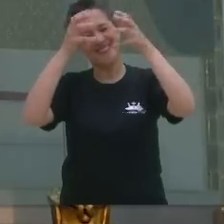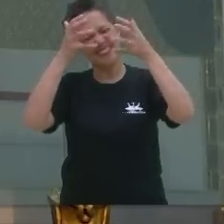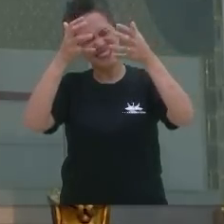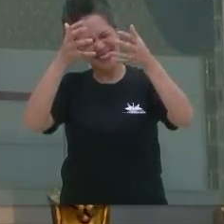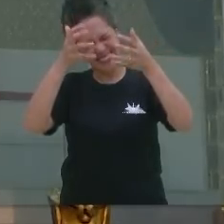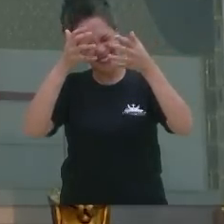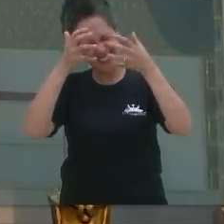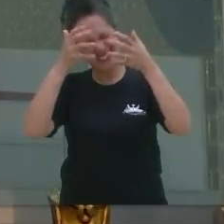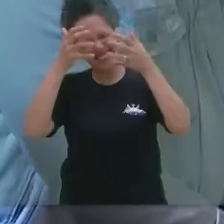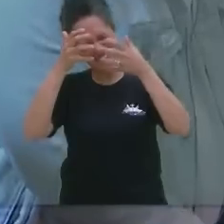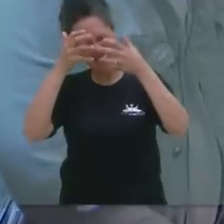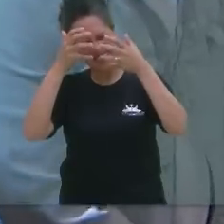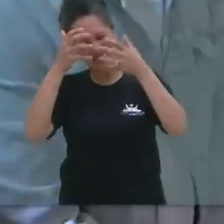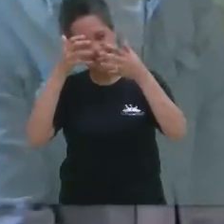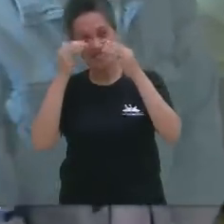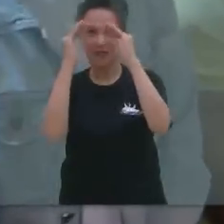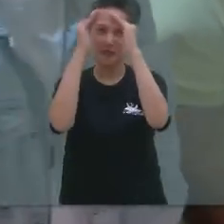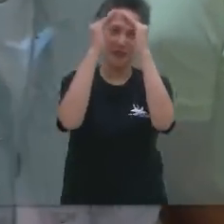quero